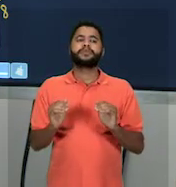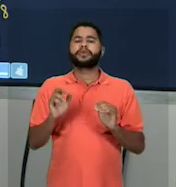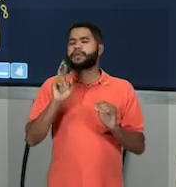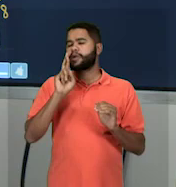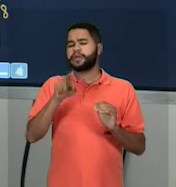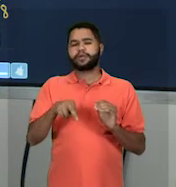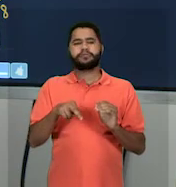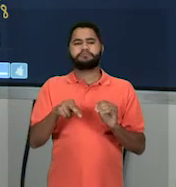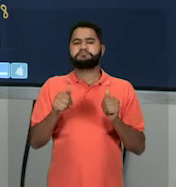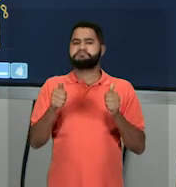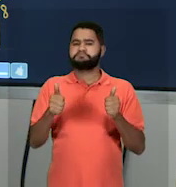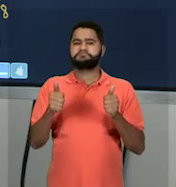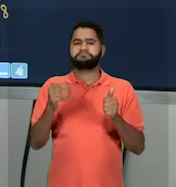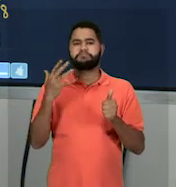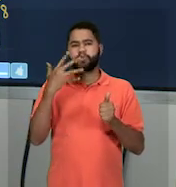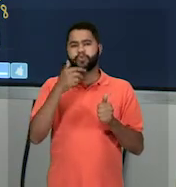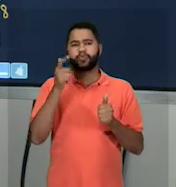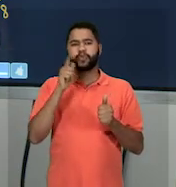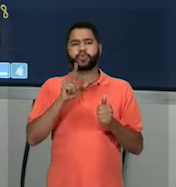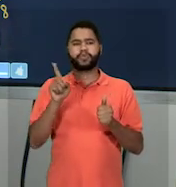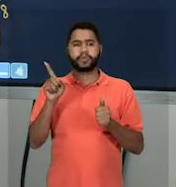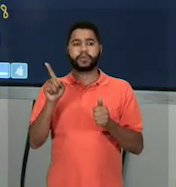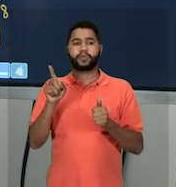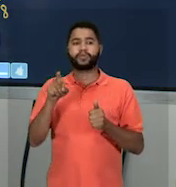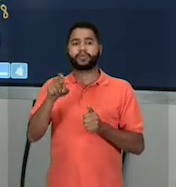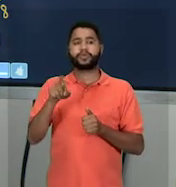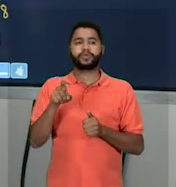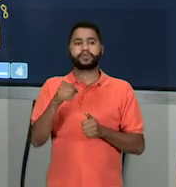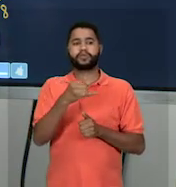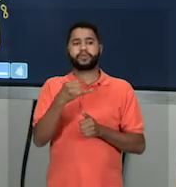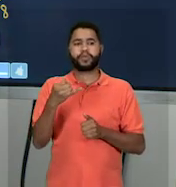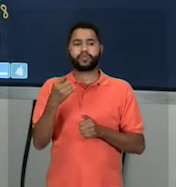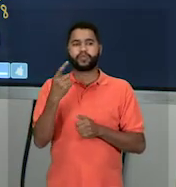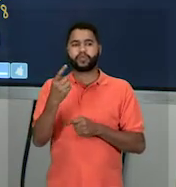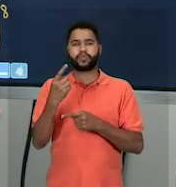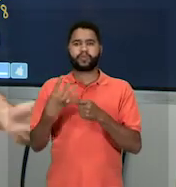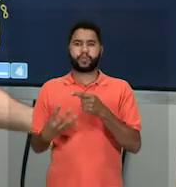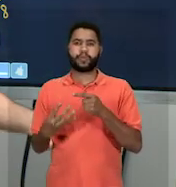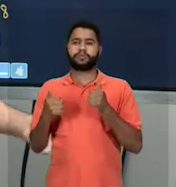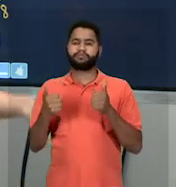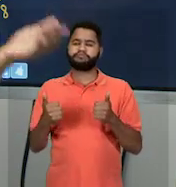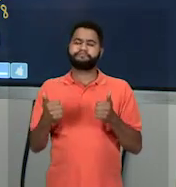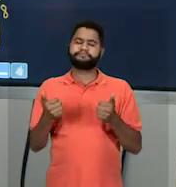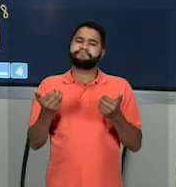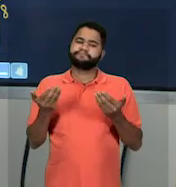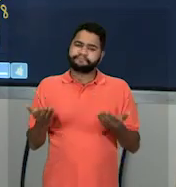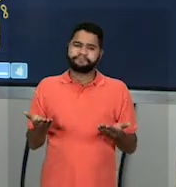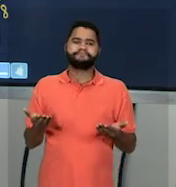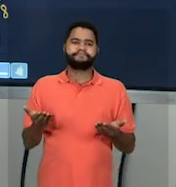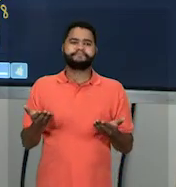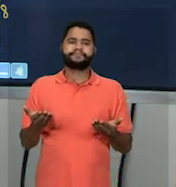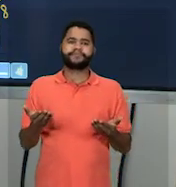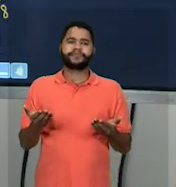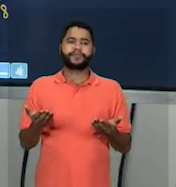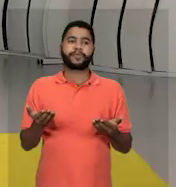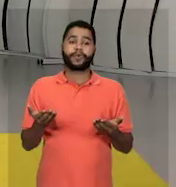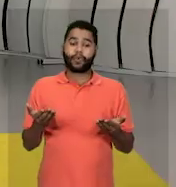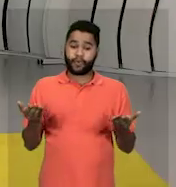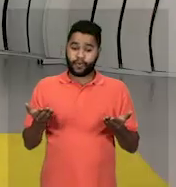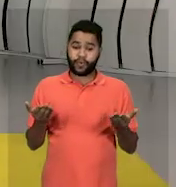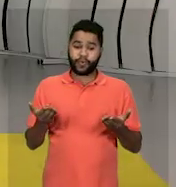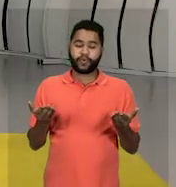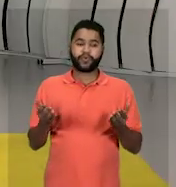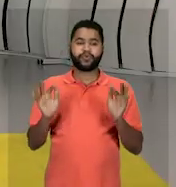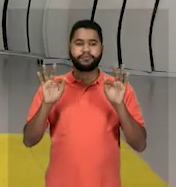resolvendo a equação bonitinha nós encontramos x Vale menos um quarto beleza Toninha foi esse nosso encontro